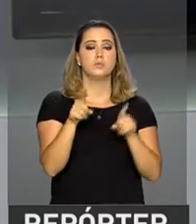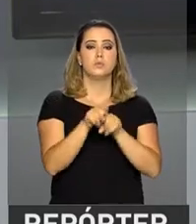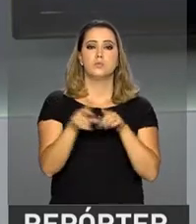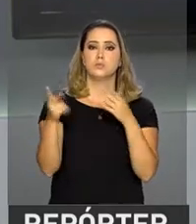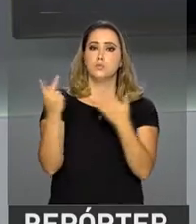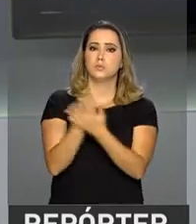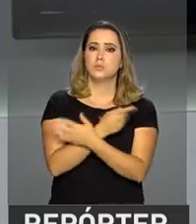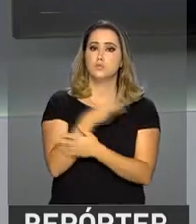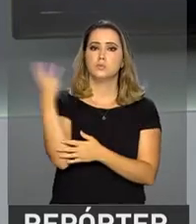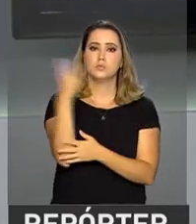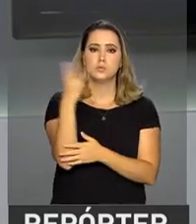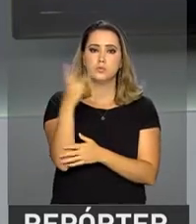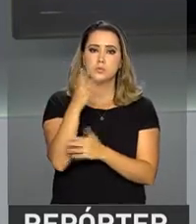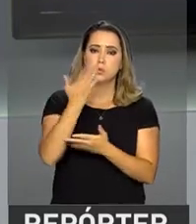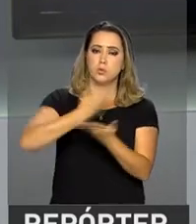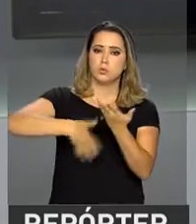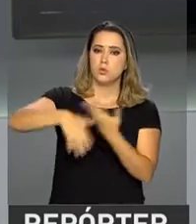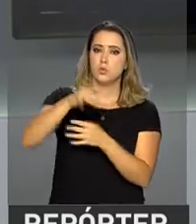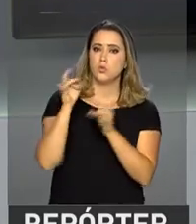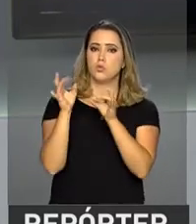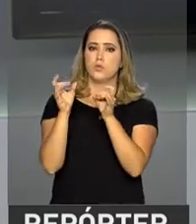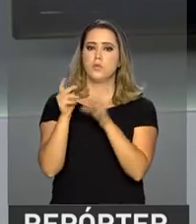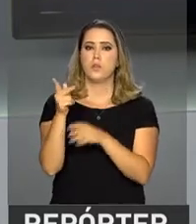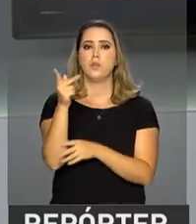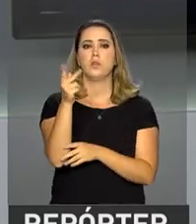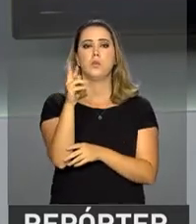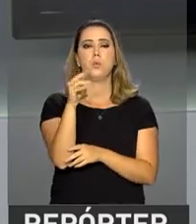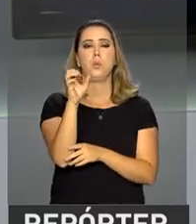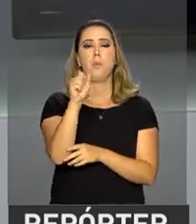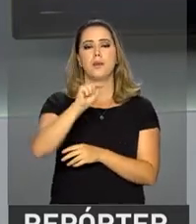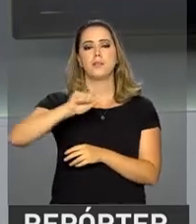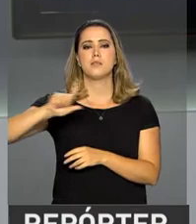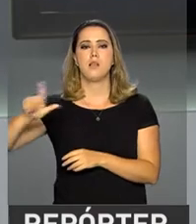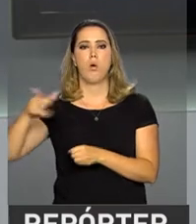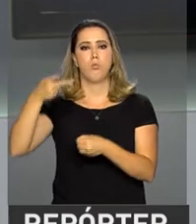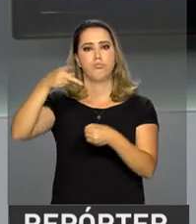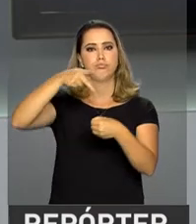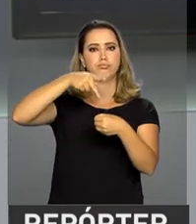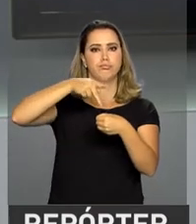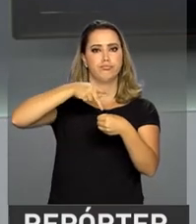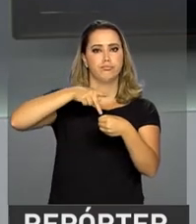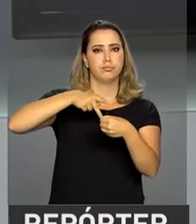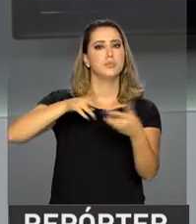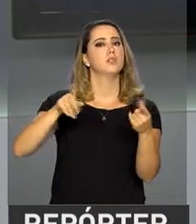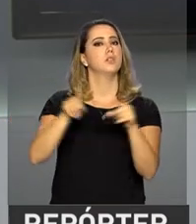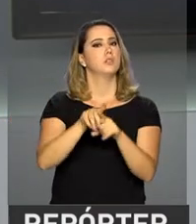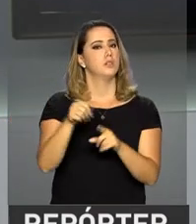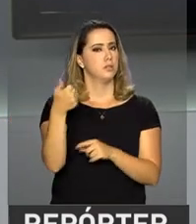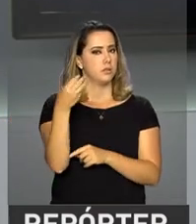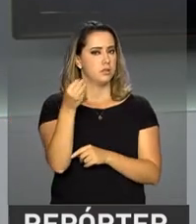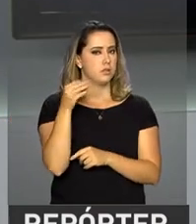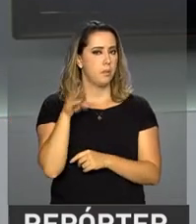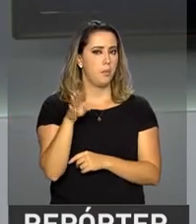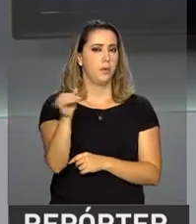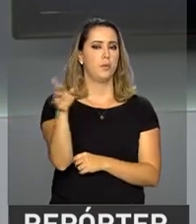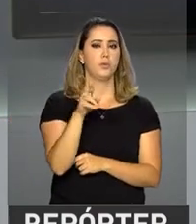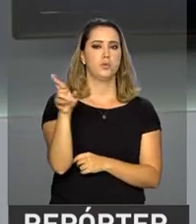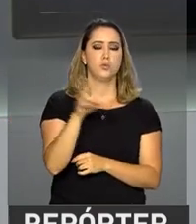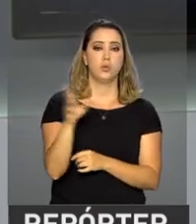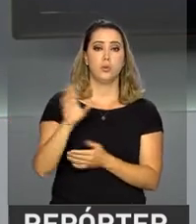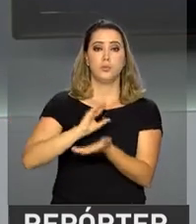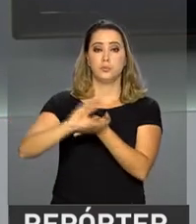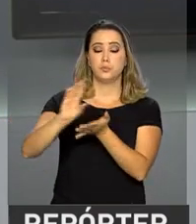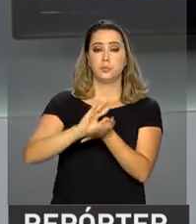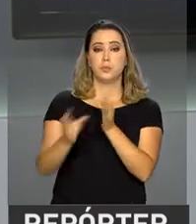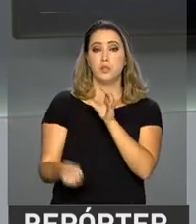realizada a terceira rodada de leilão do pré sal a previsão é de 100 bilhões de reais em investimentos com a geração de